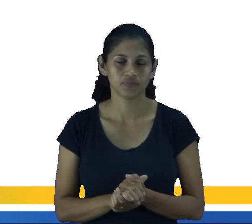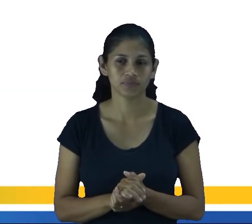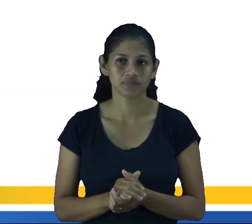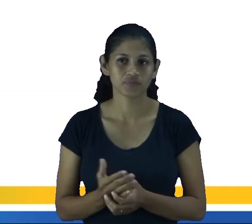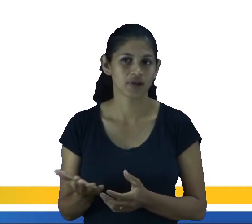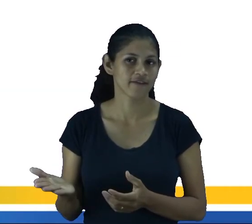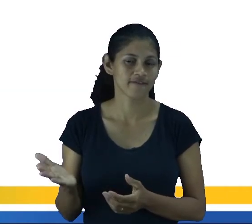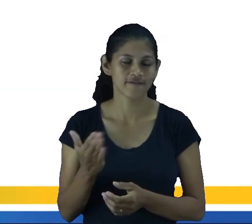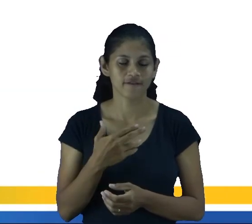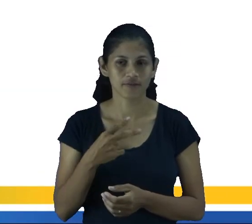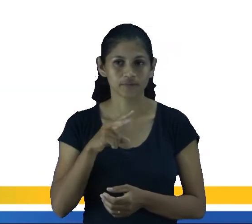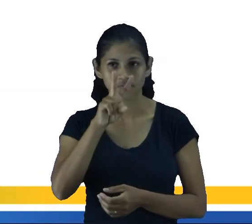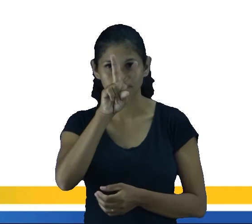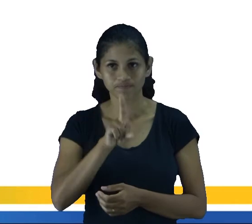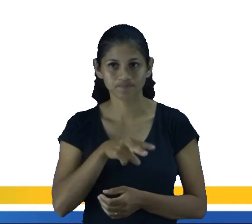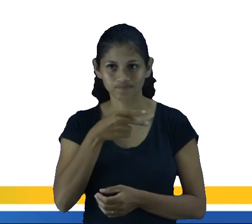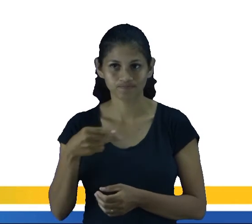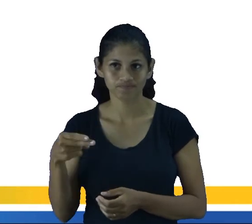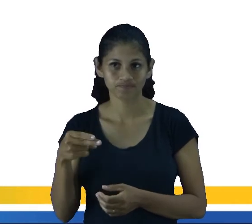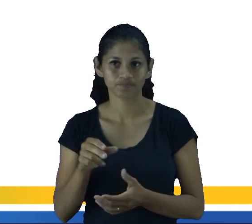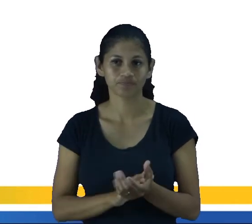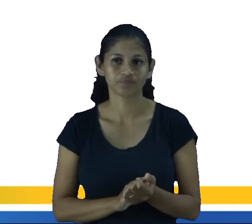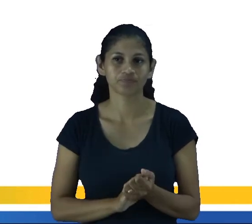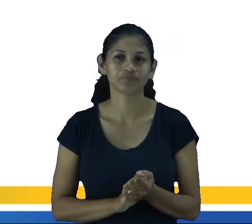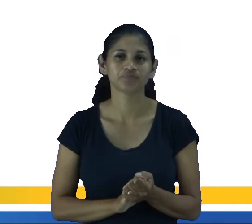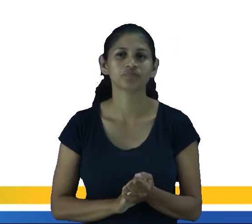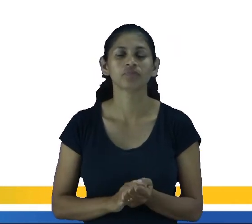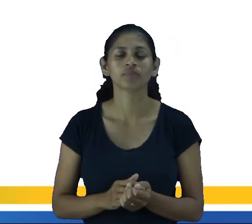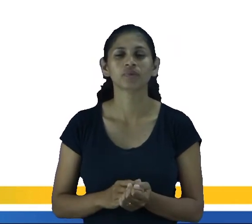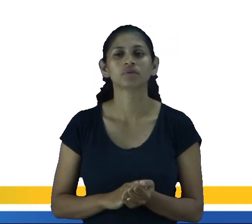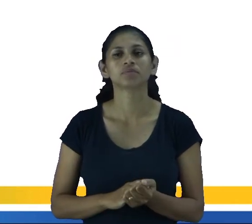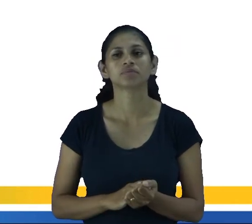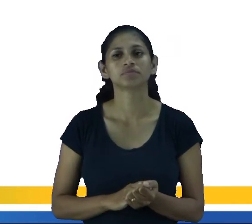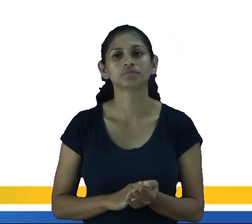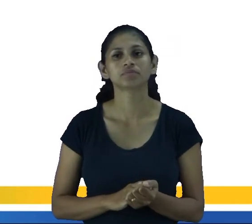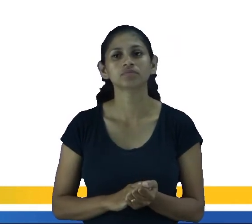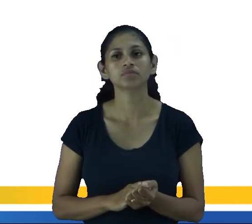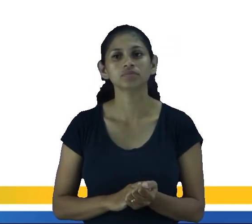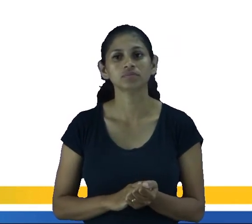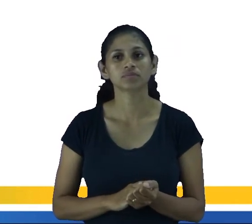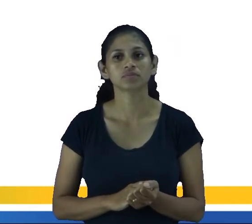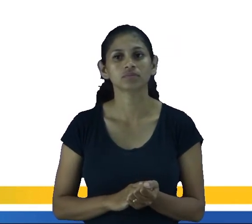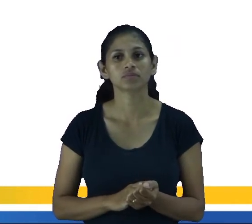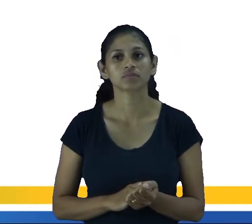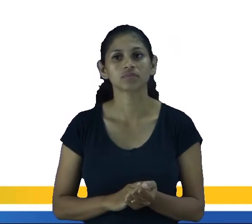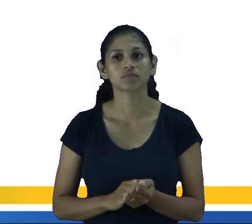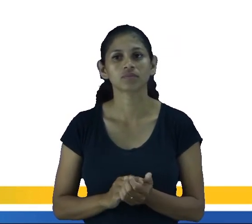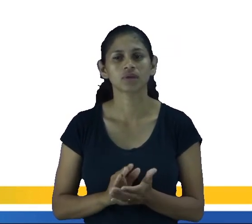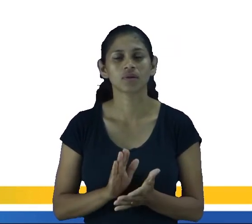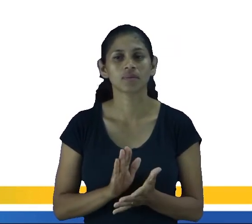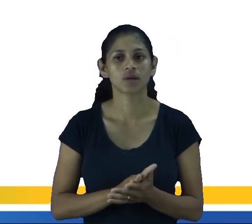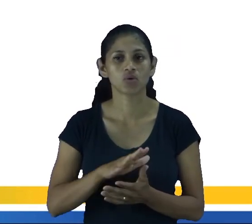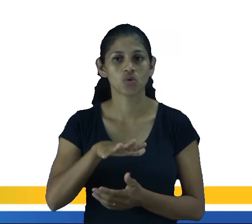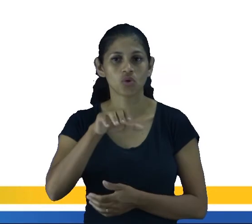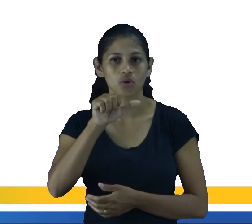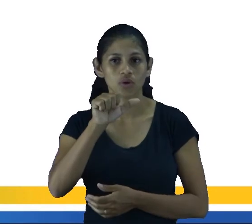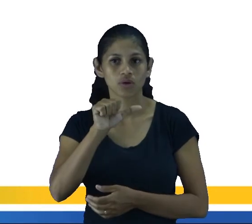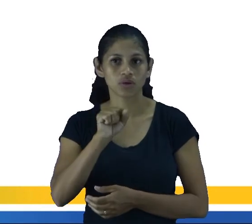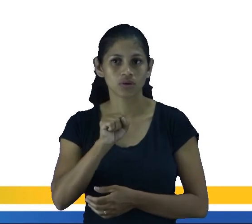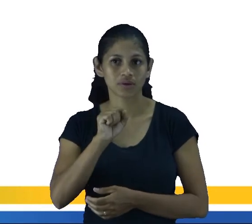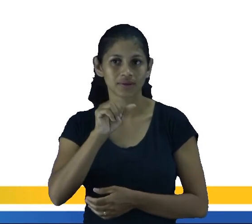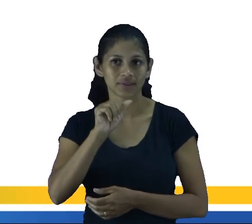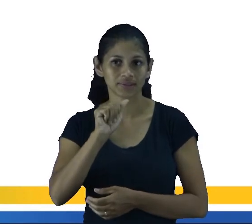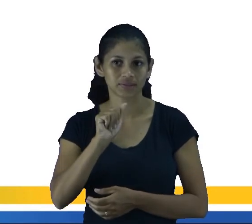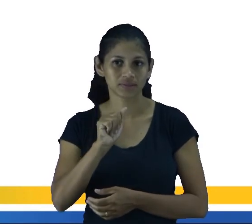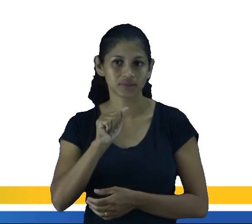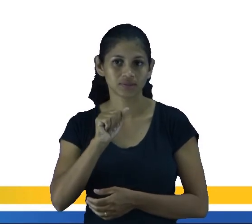Bora lá ver aqui essa tabela. Então a gente tem aqui essa tabela de solubilidade. Então aqui é para os sais. Então todos os nitratos,